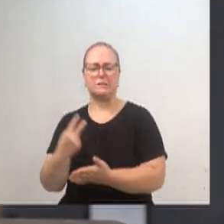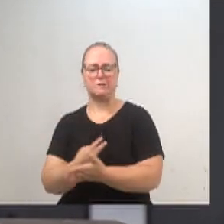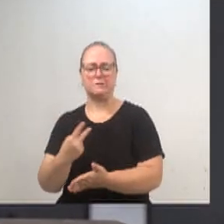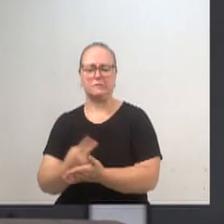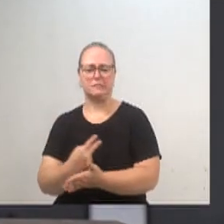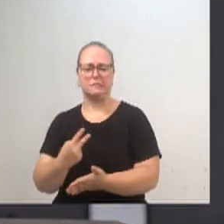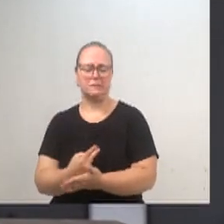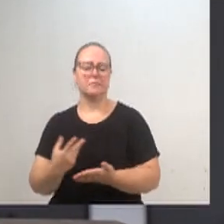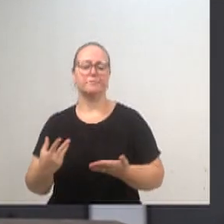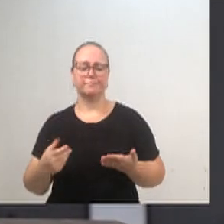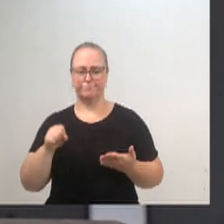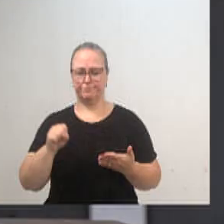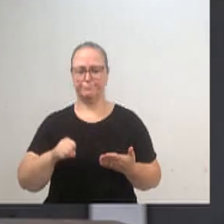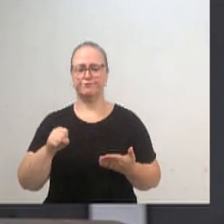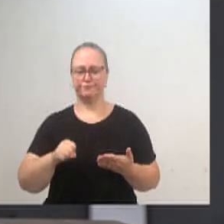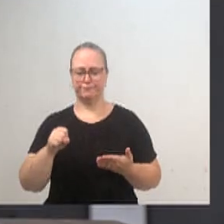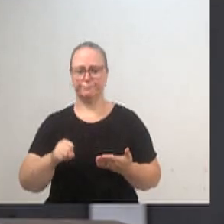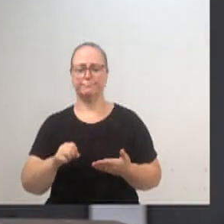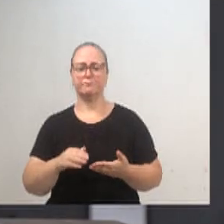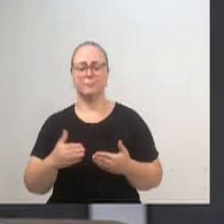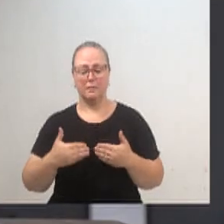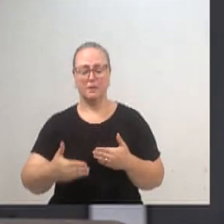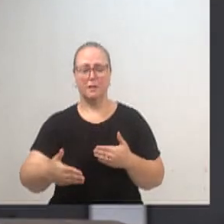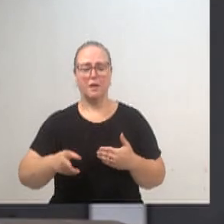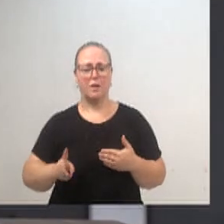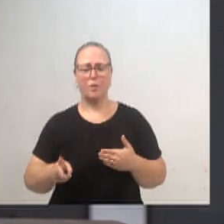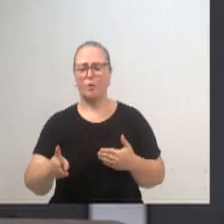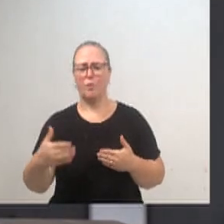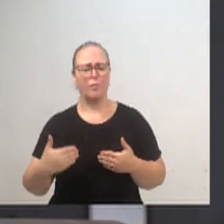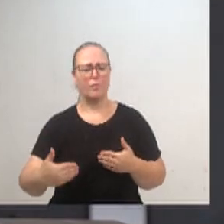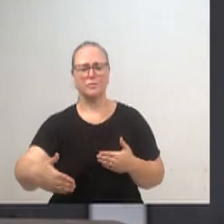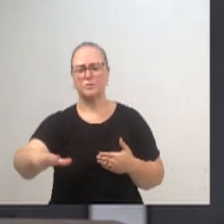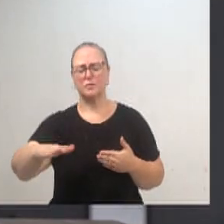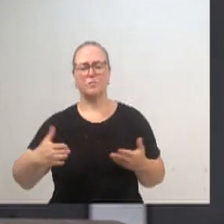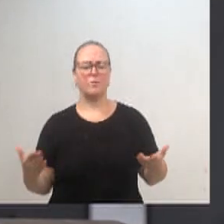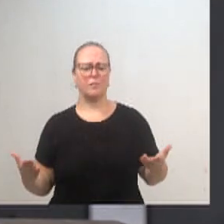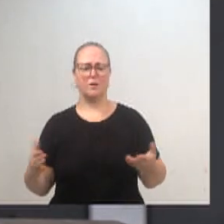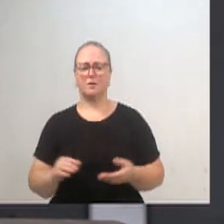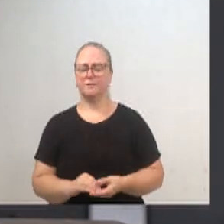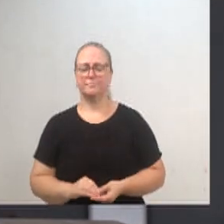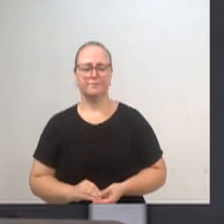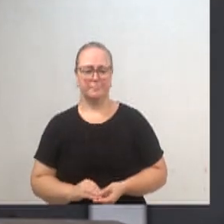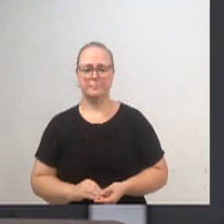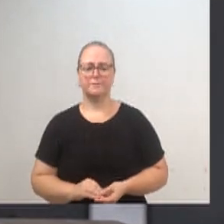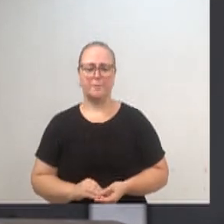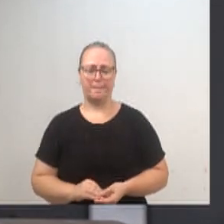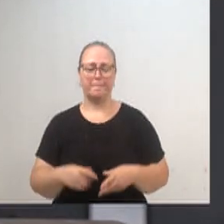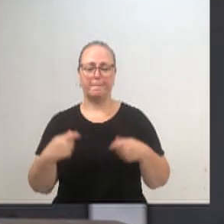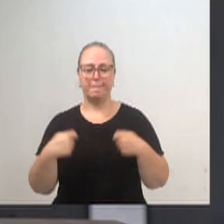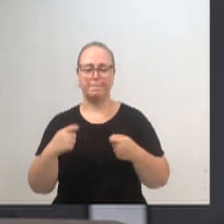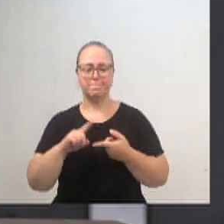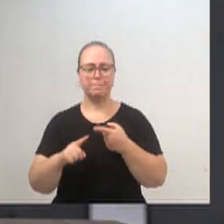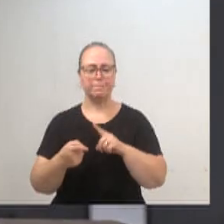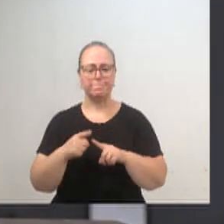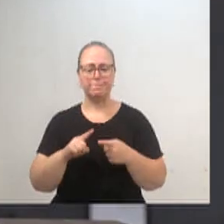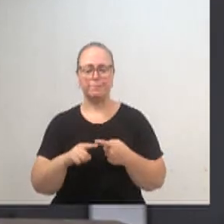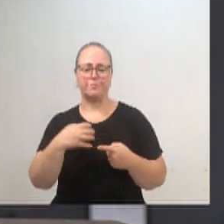aqui dizer que não, temos que falar a verdade, e essa vem continuando nessa mesma tonante. A gente precisa realmente tratar disso com